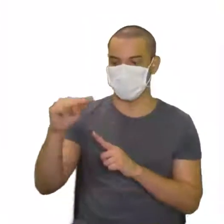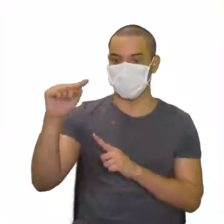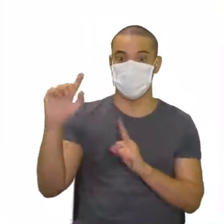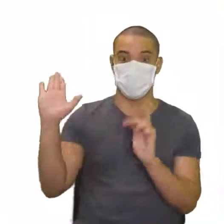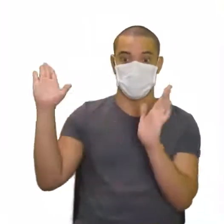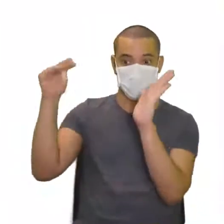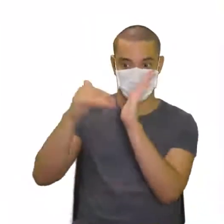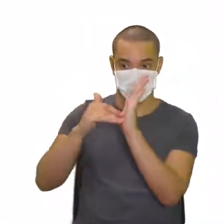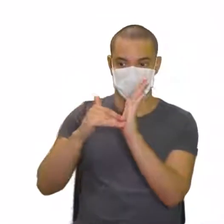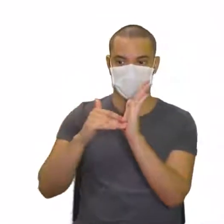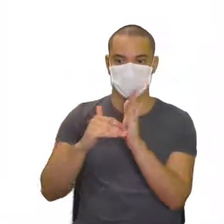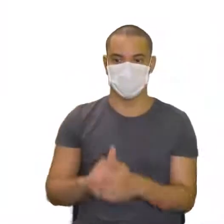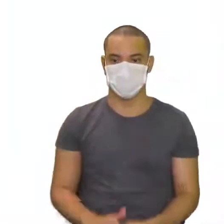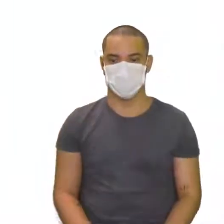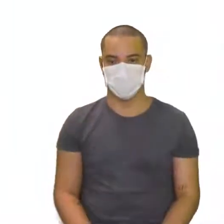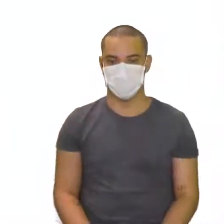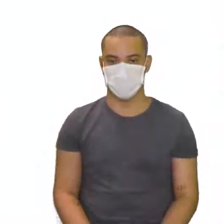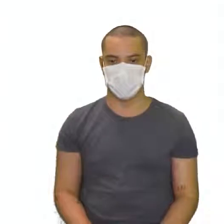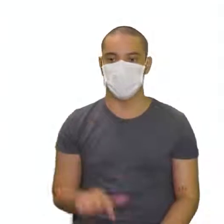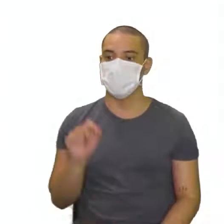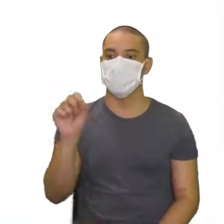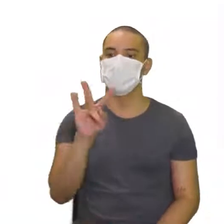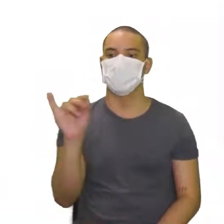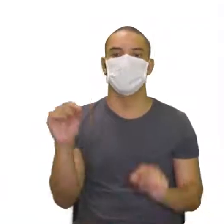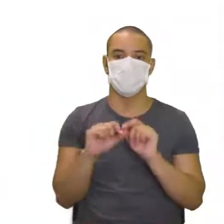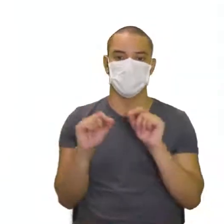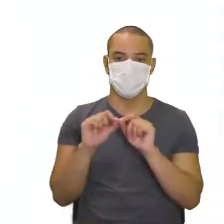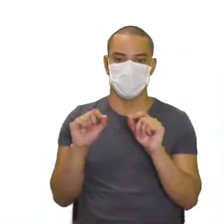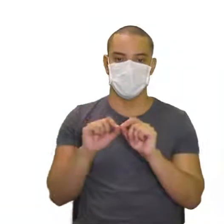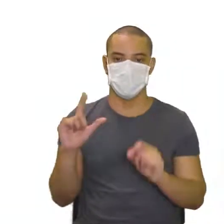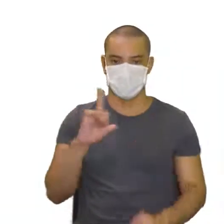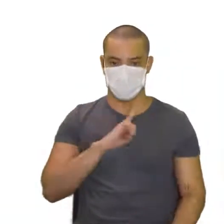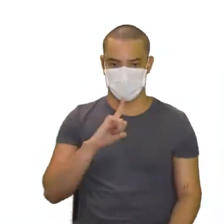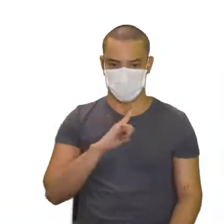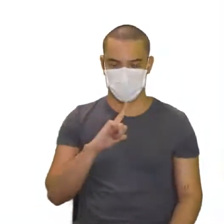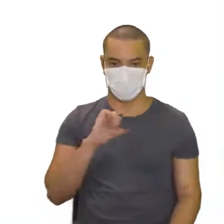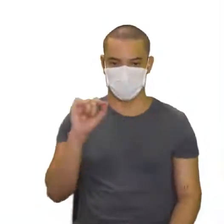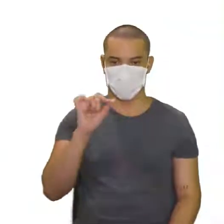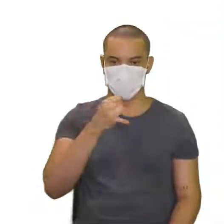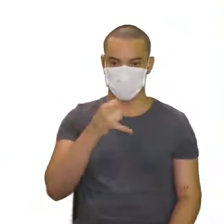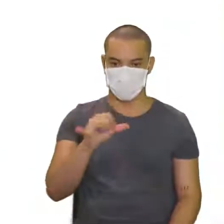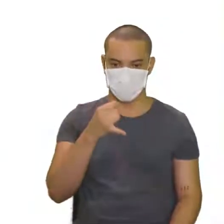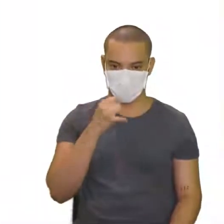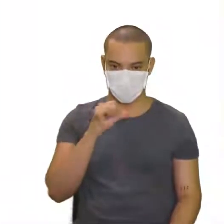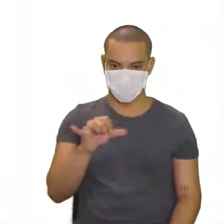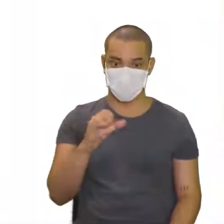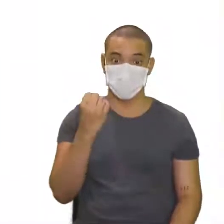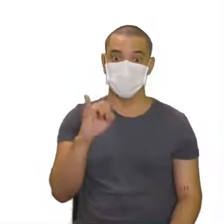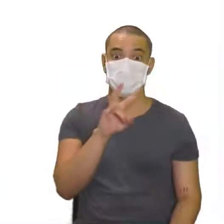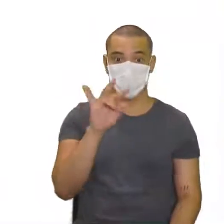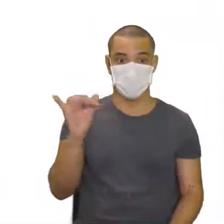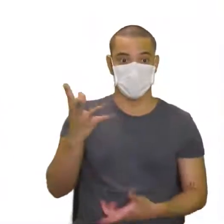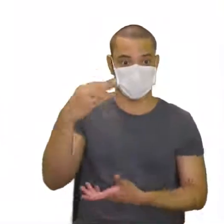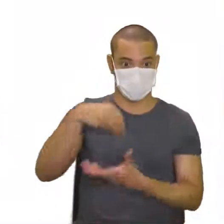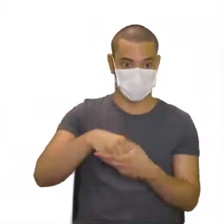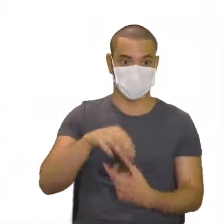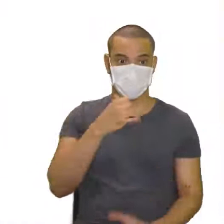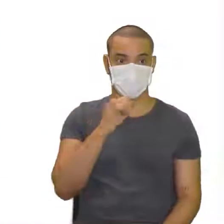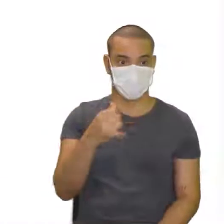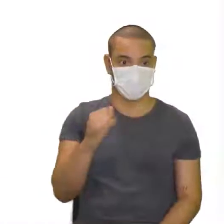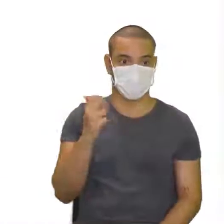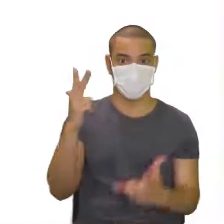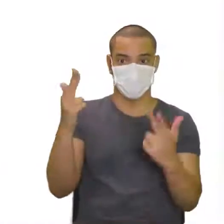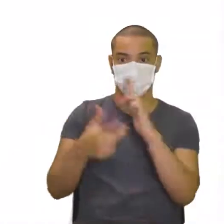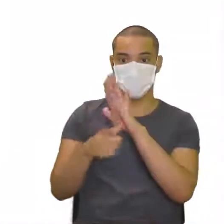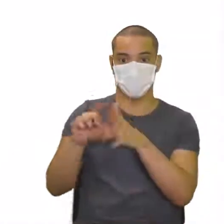ok? E aqui o que, que vai fazer? Vai passar por ela uma corrente elétrica. Se vai passar corrente elétrica, como eu